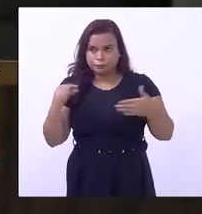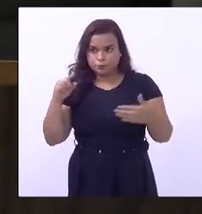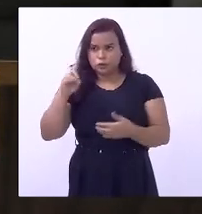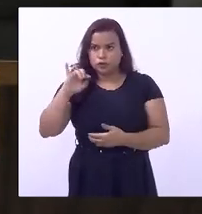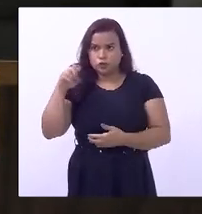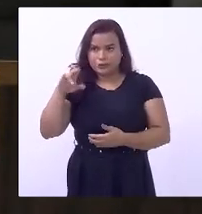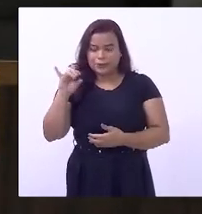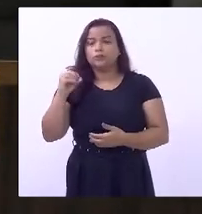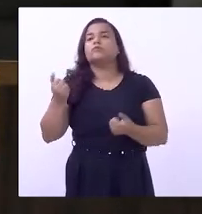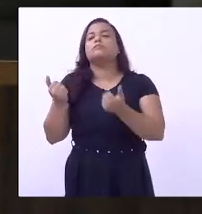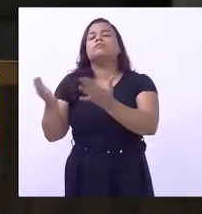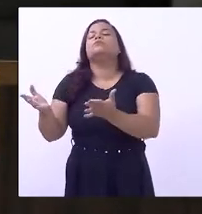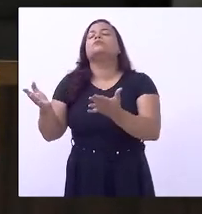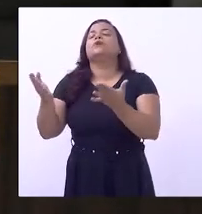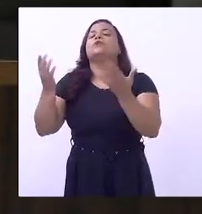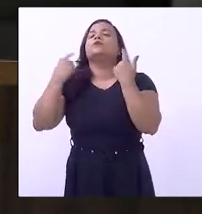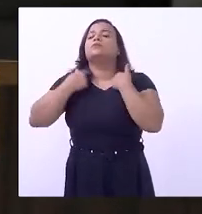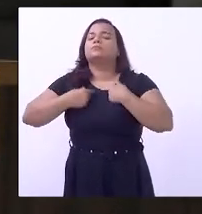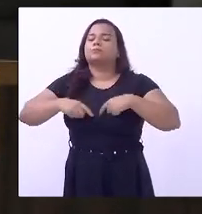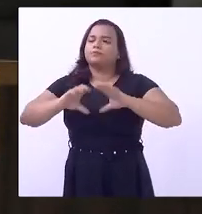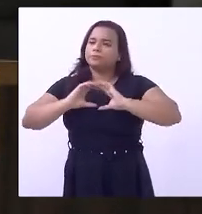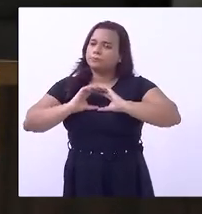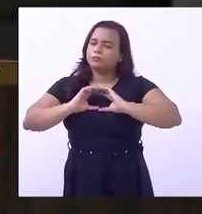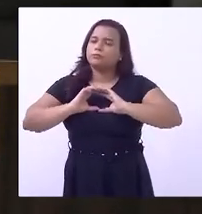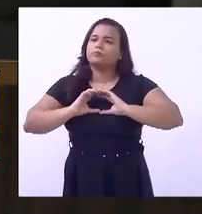medalha Tiradentes, respectivo diploma ao